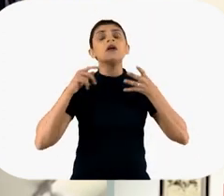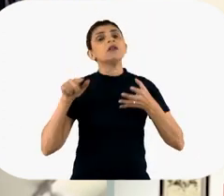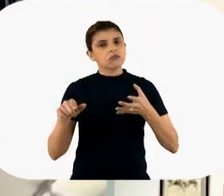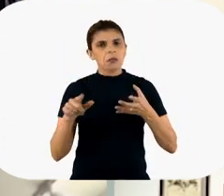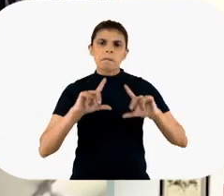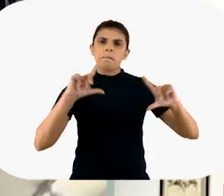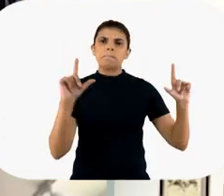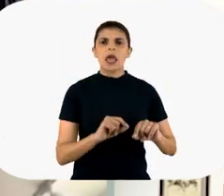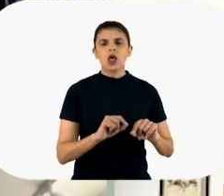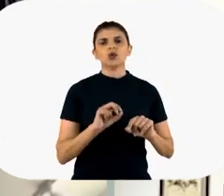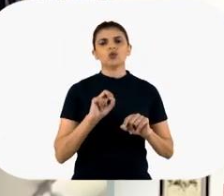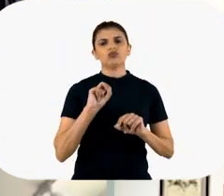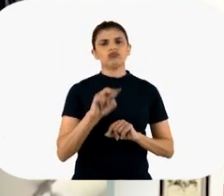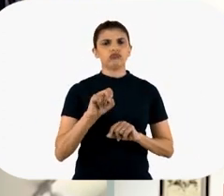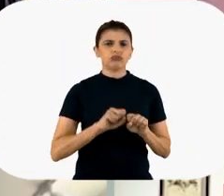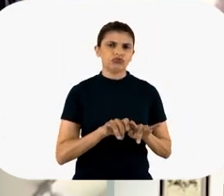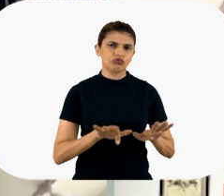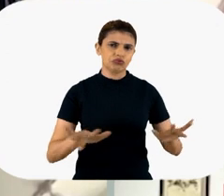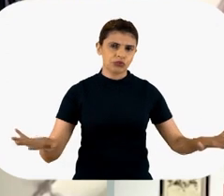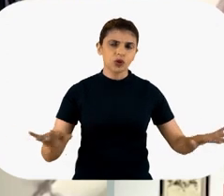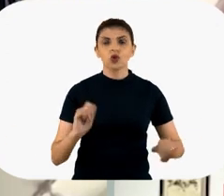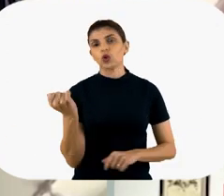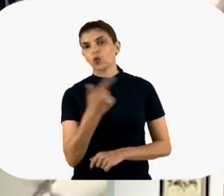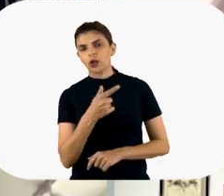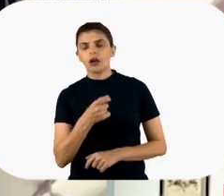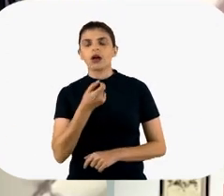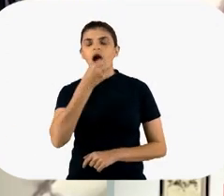Teoricamente, isso é muito menos contaminante do que a não invasiva.